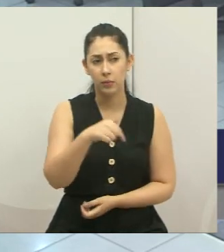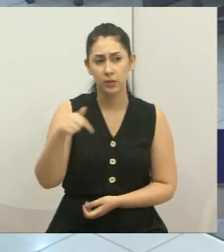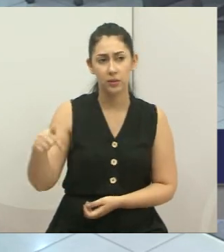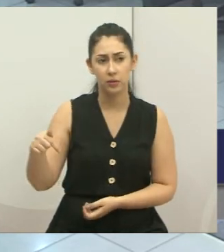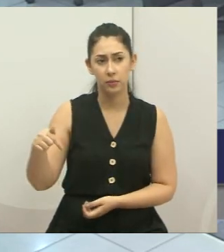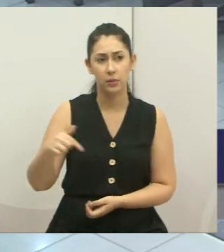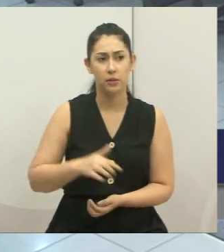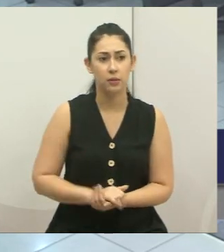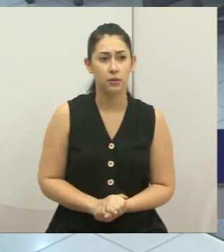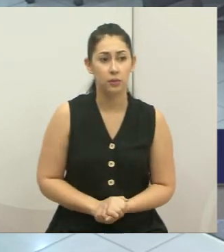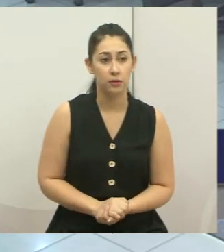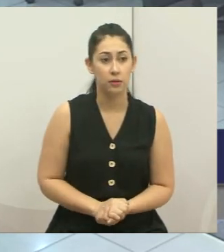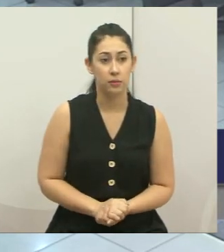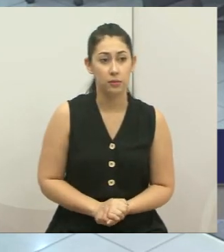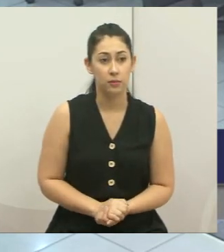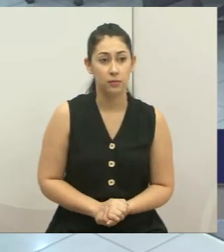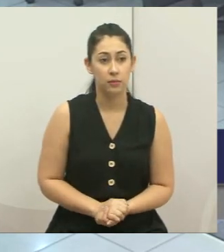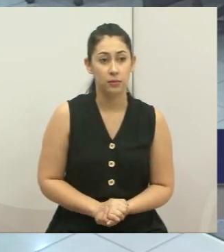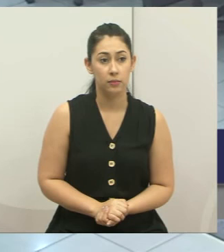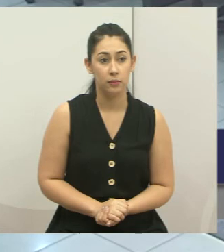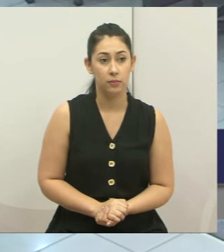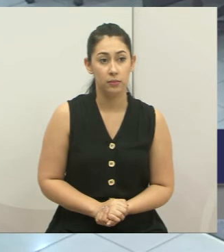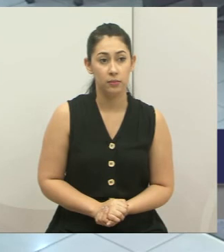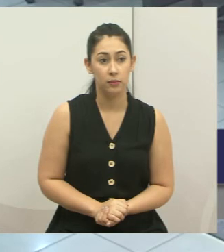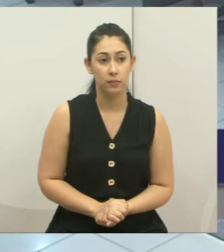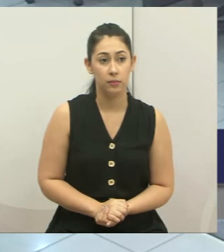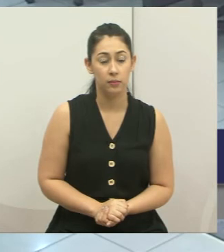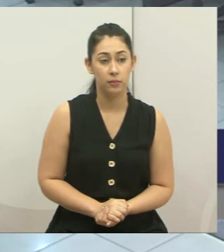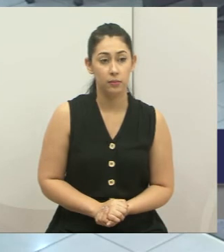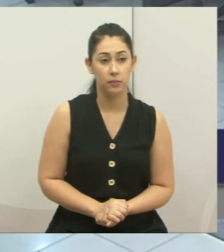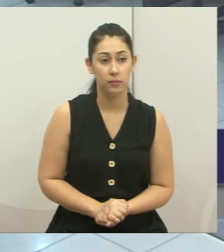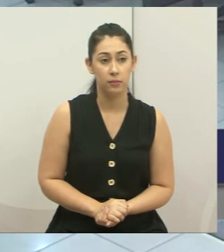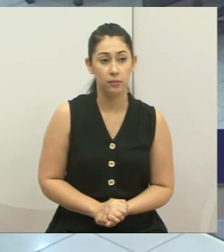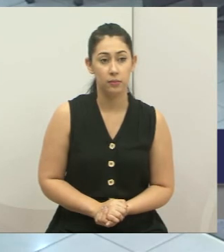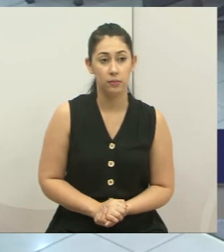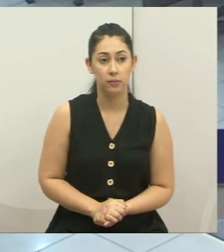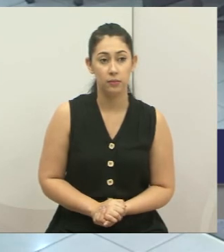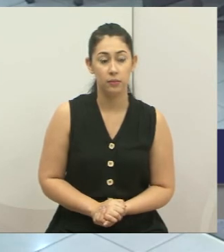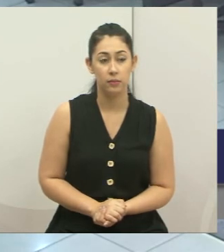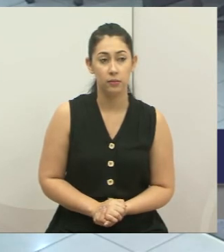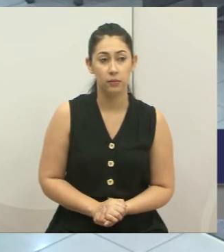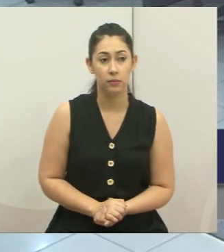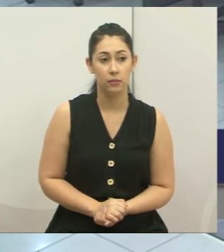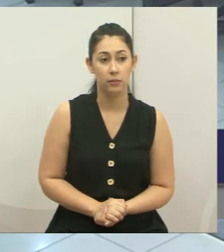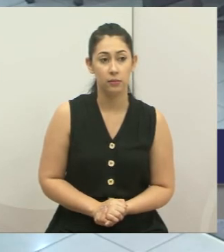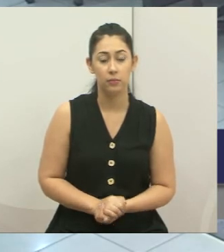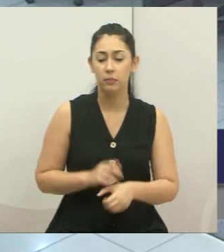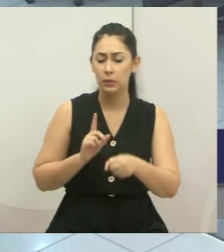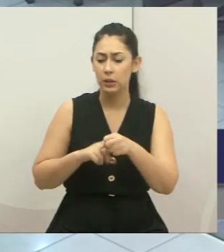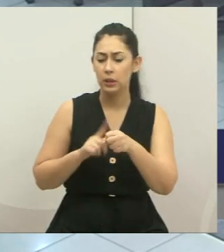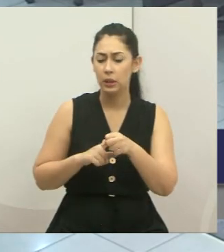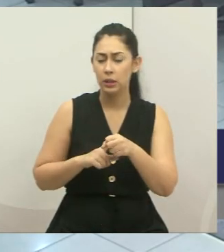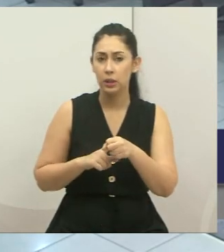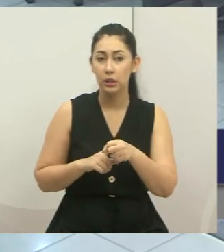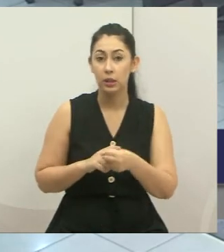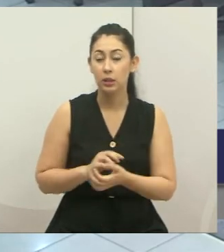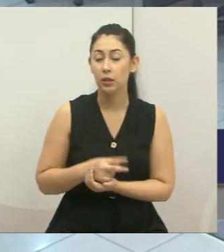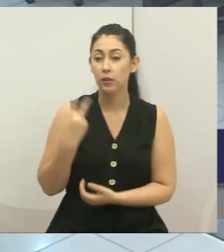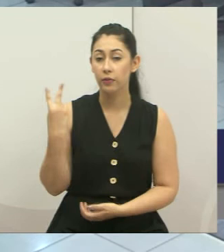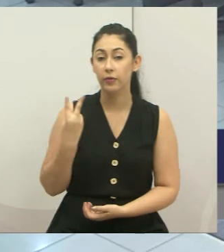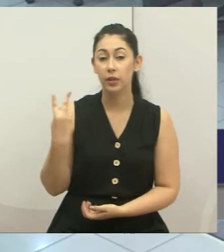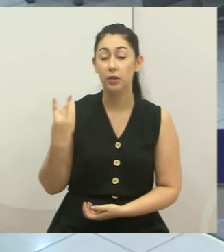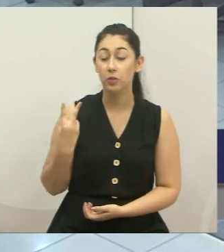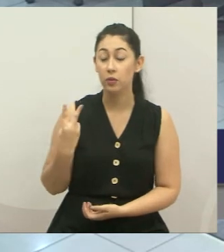durante uma semana também, tá bom? Só para contribuir também. Acho que está funcionando? Não. A senhora